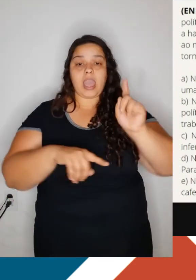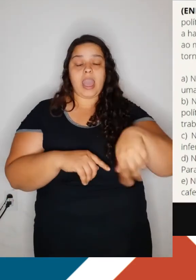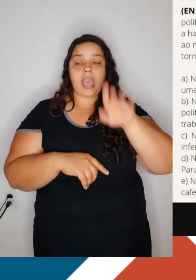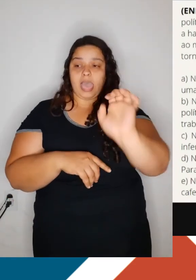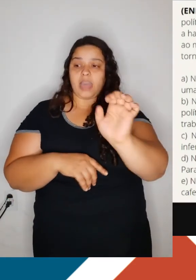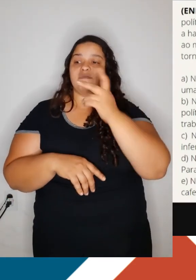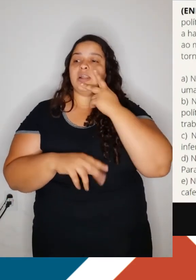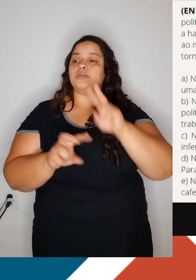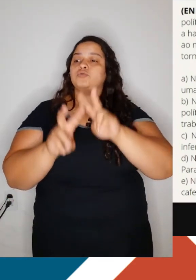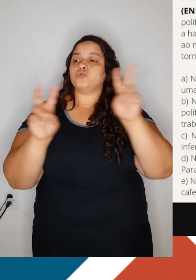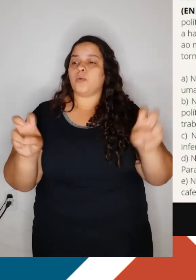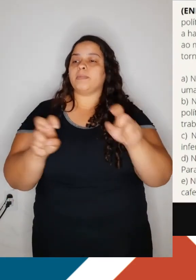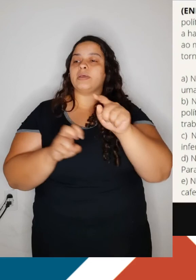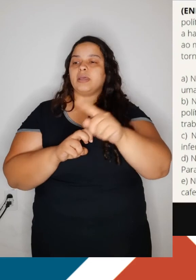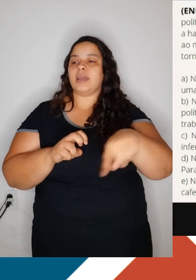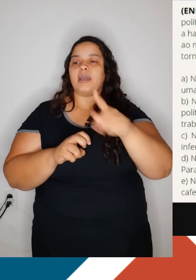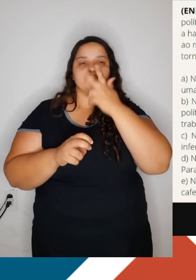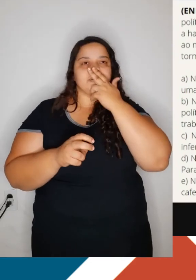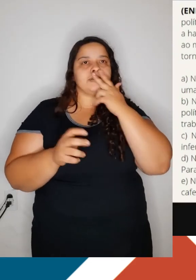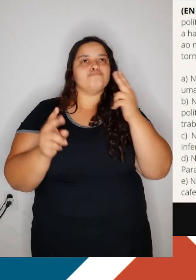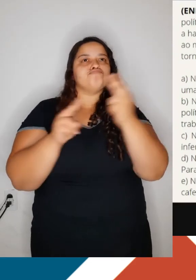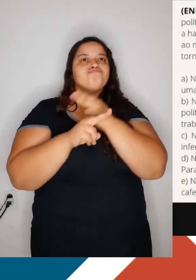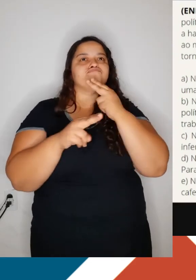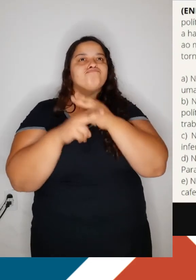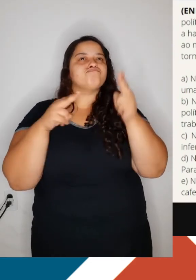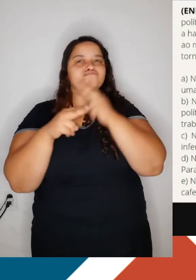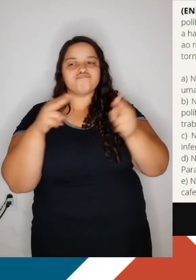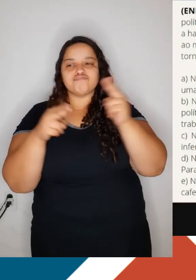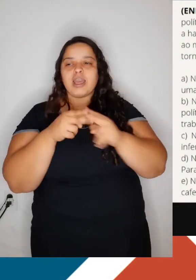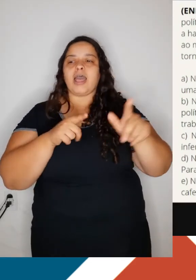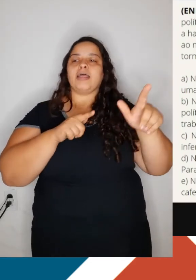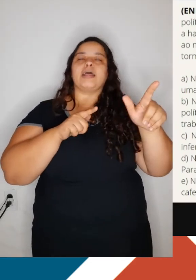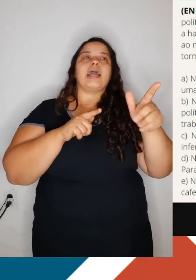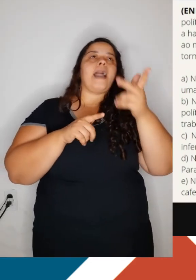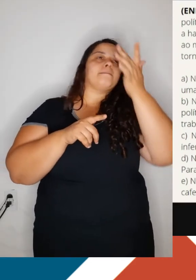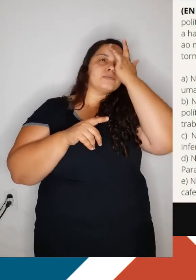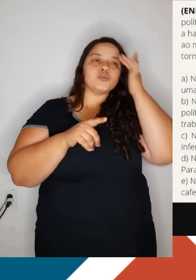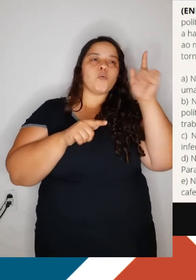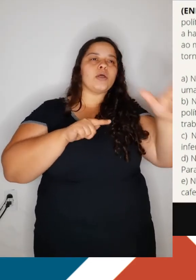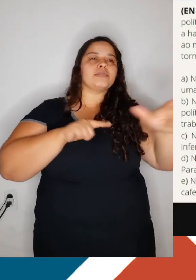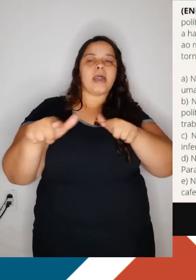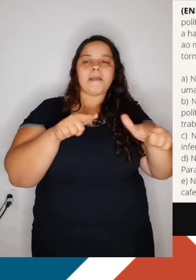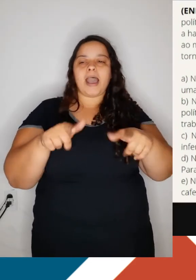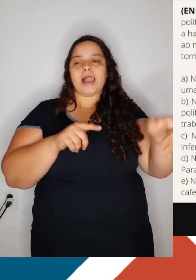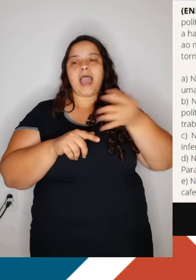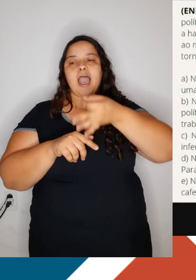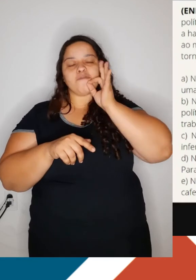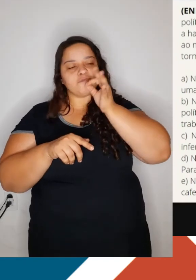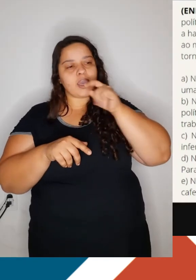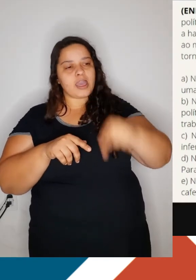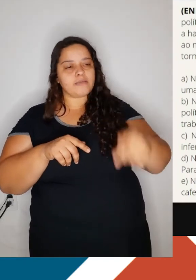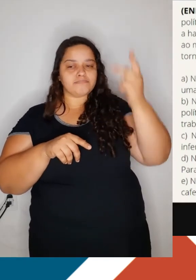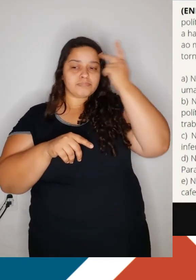E a alternativa é na adoção de formas disfarçadas de trabalho compulsório com o emprego dos libertos nos cafezais